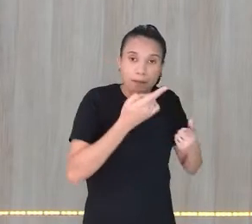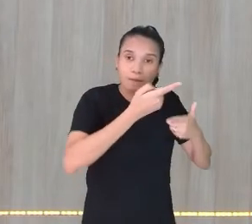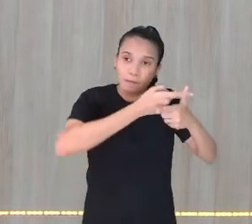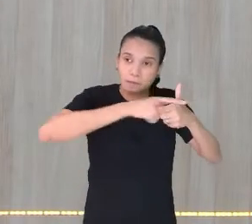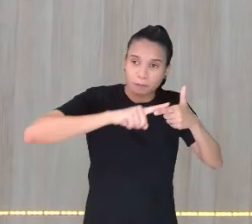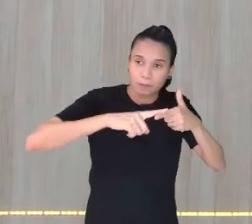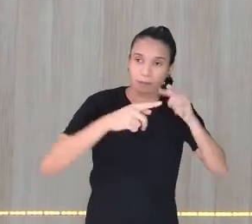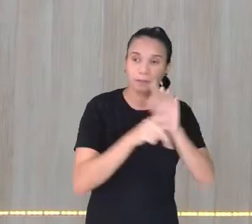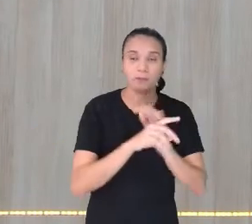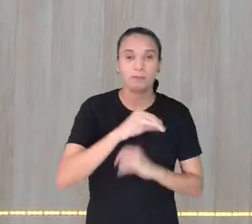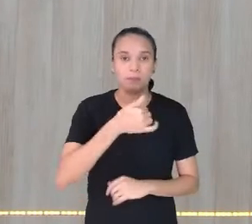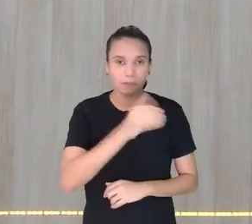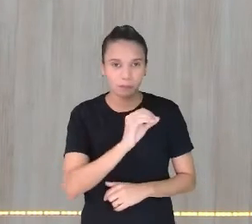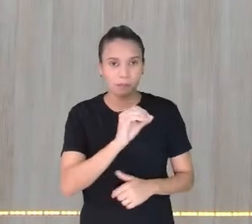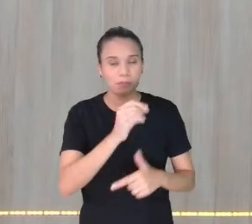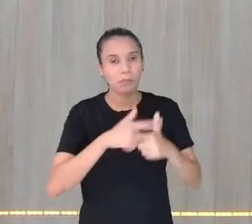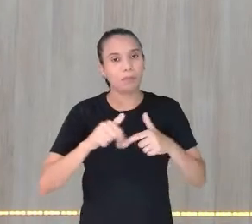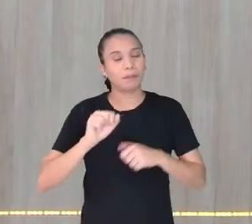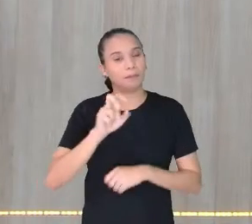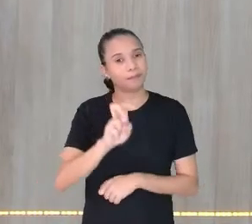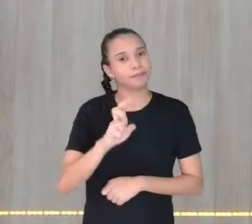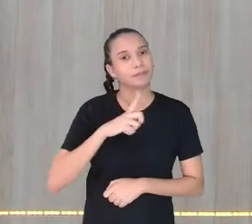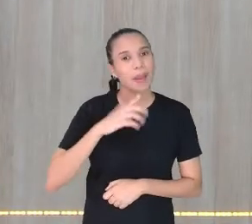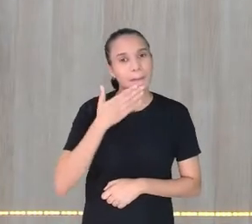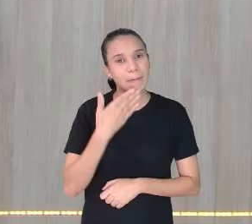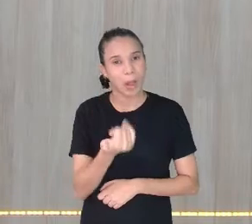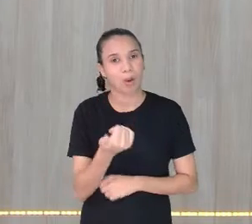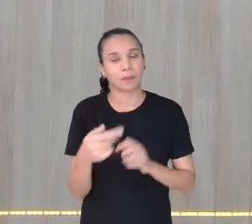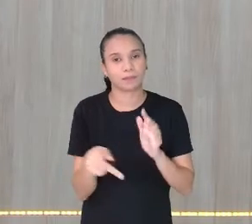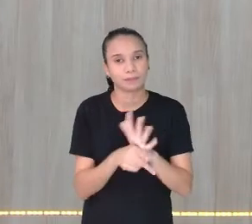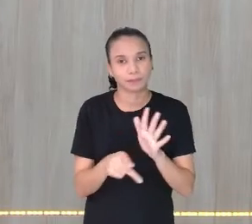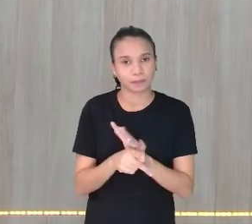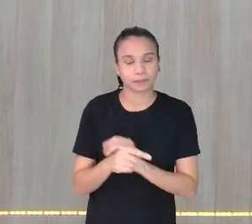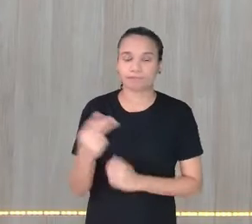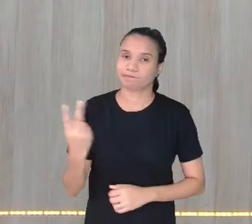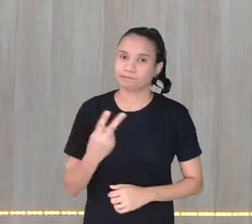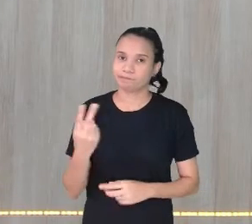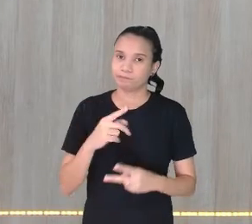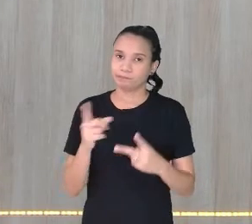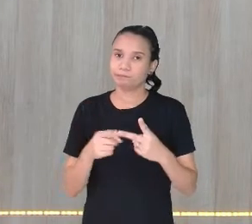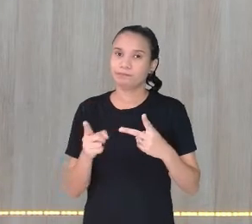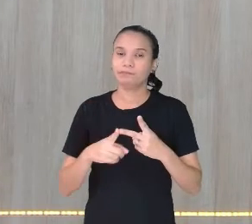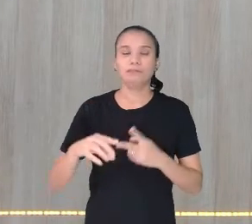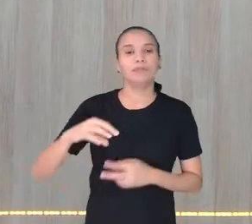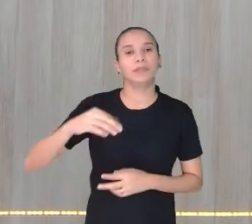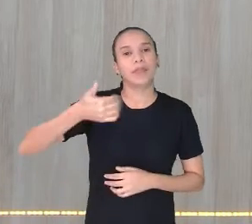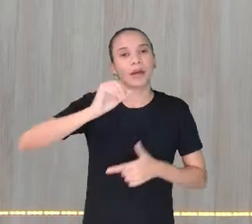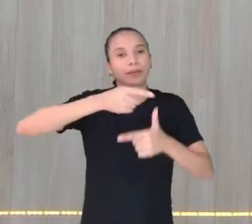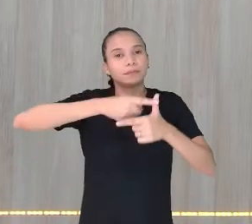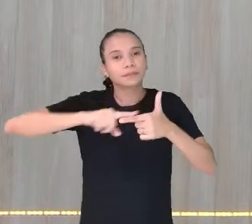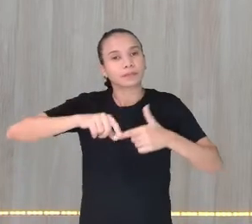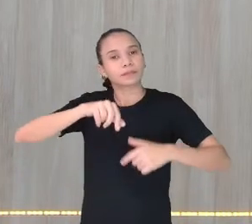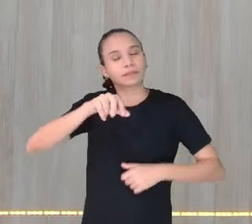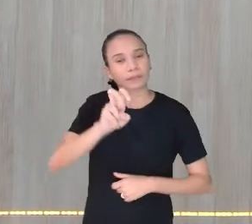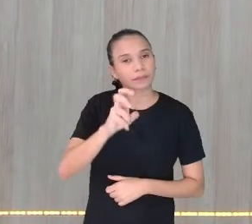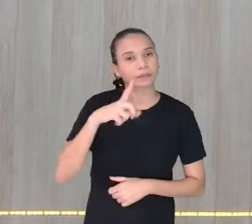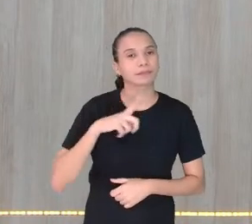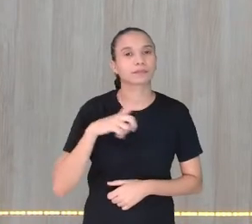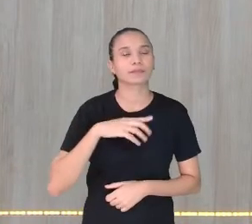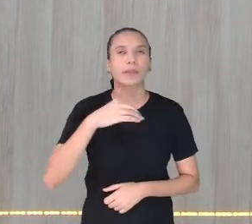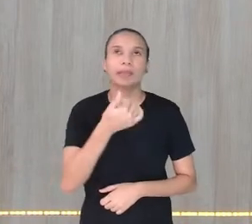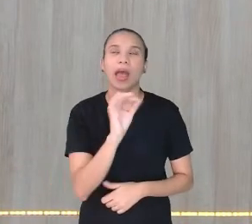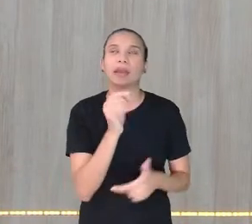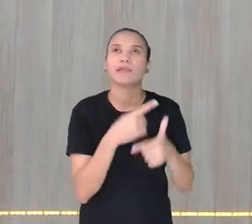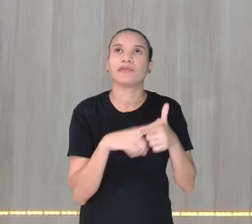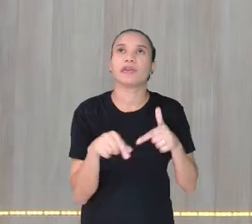divide o 10 pelo 5. Eu acho melhor a segunda opção. Divide o 10 por 5, 10